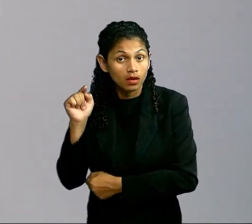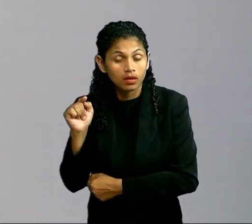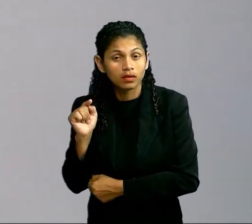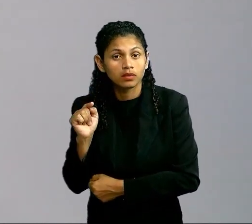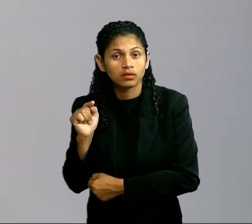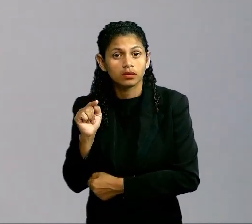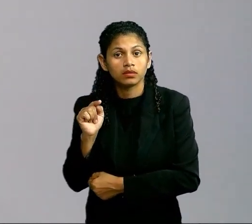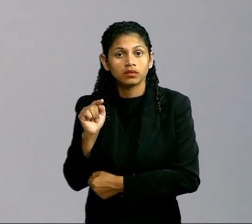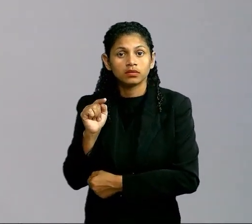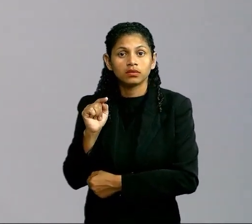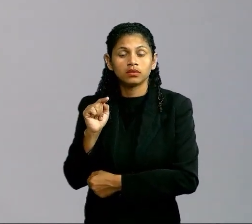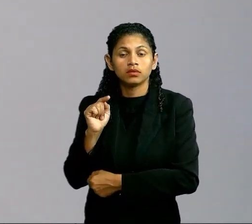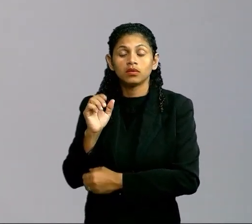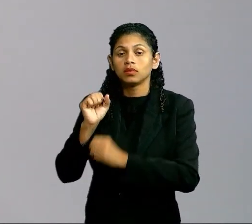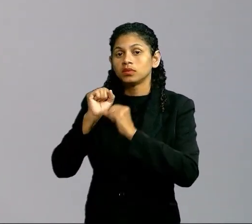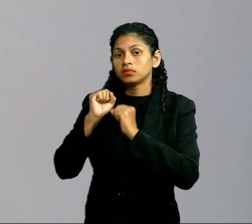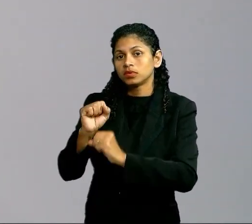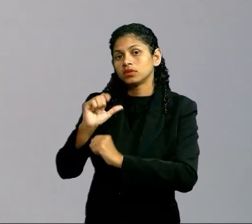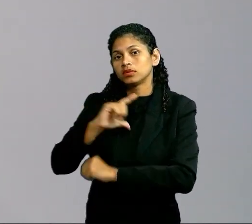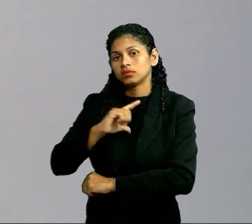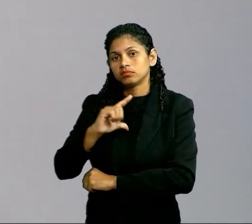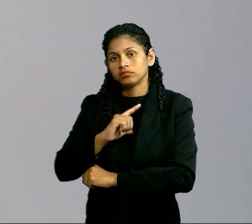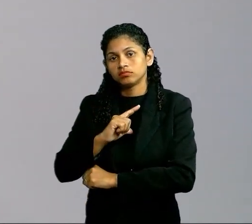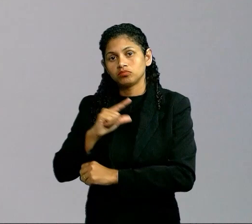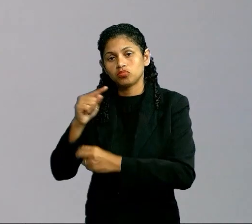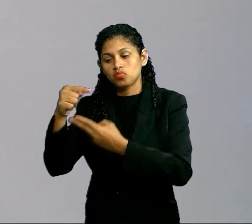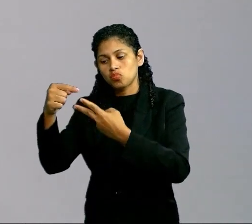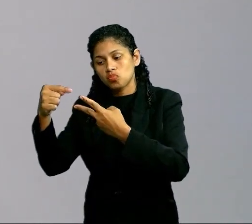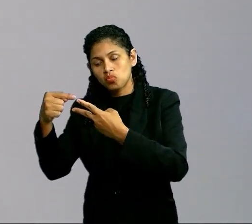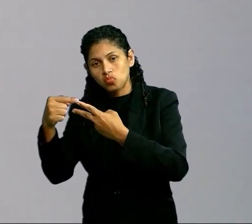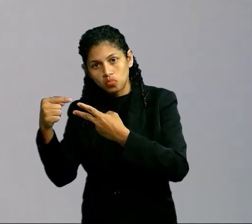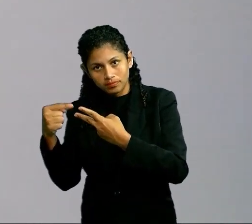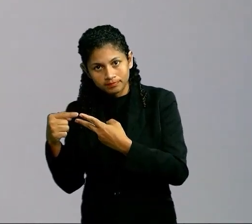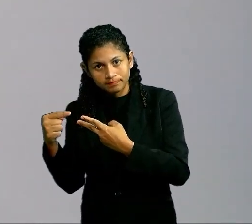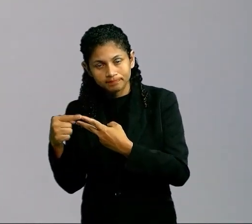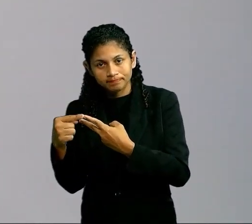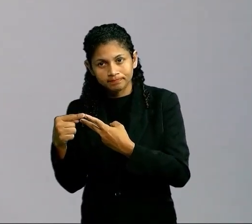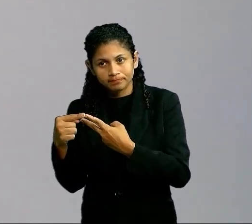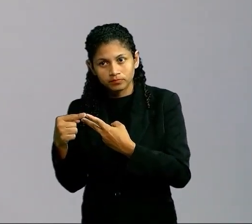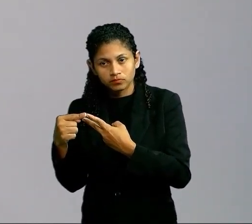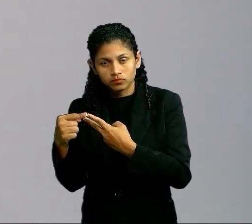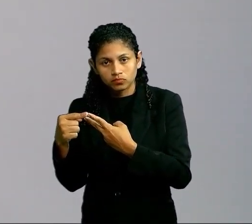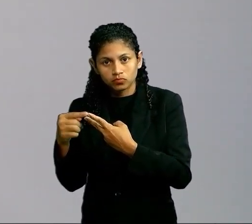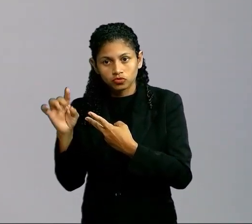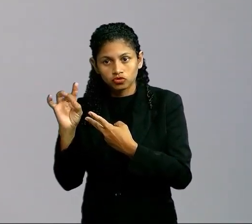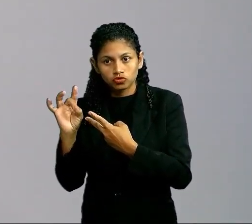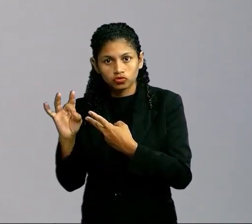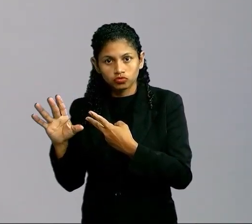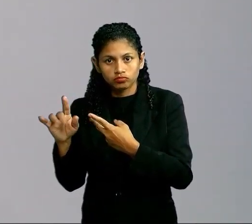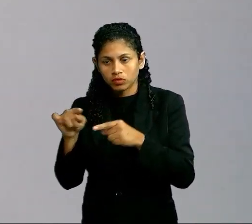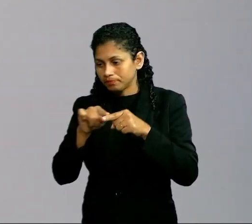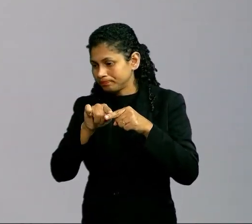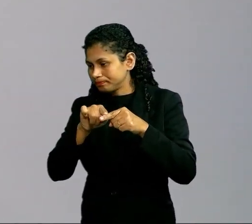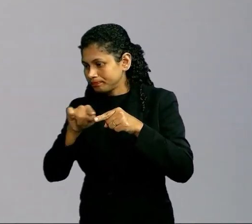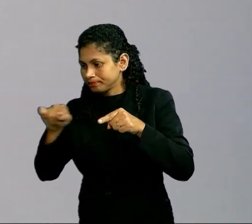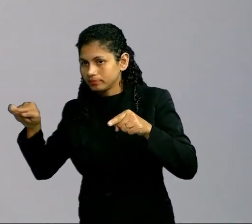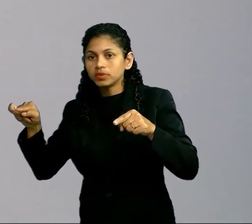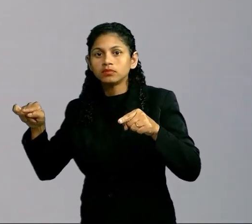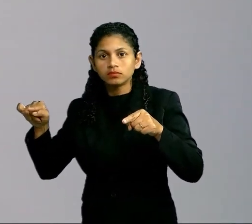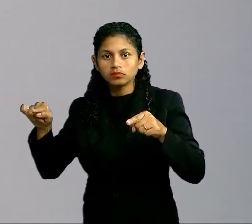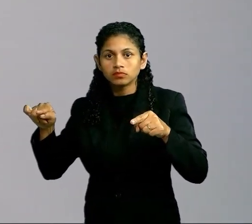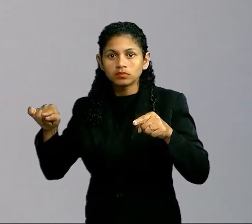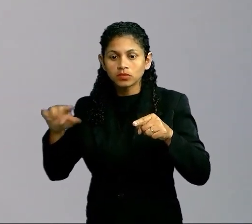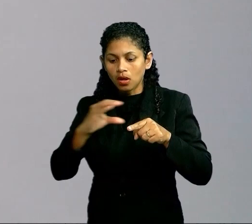carbônica, nós podemos ter uma cadeia que ela só tem a principal, ela é linear, pode ter ela de